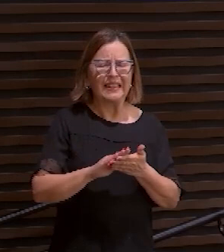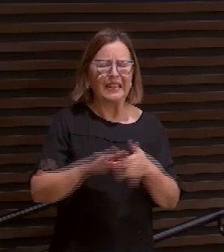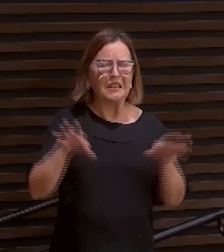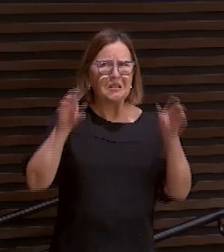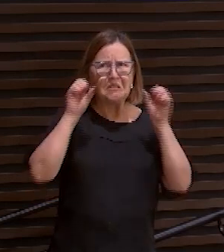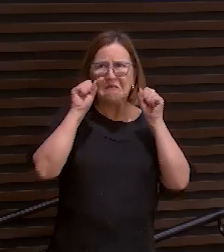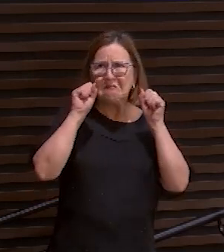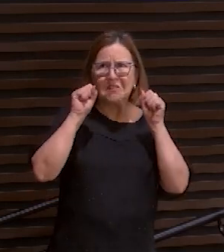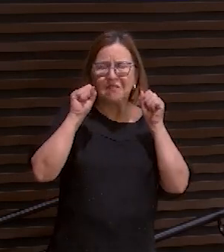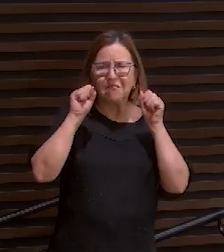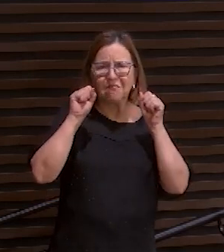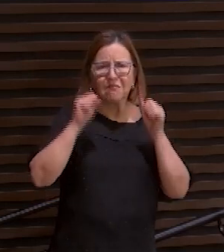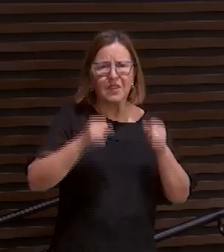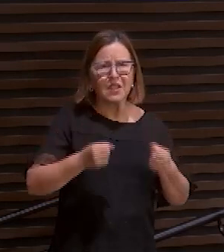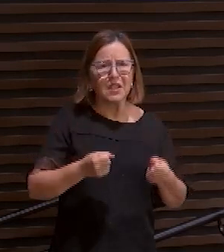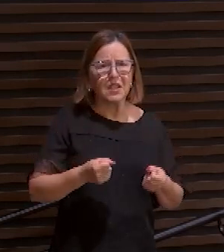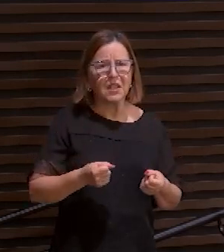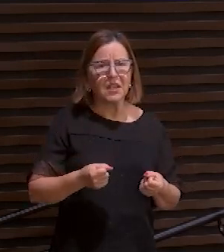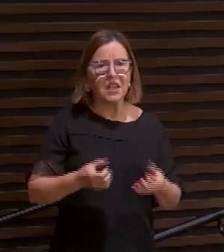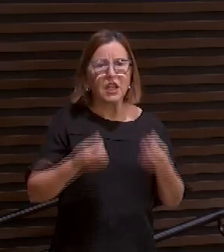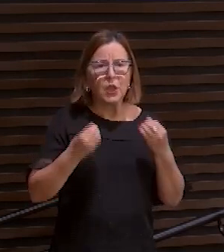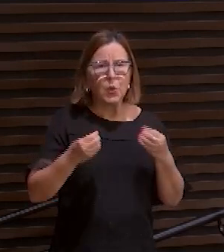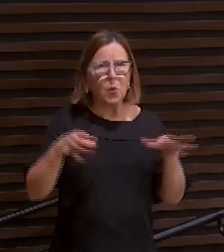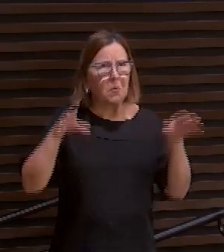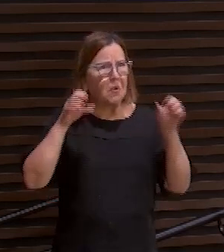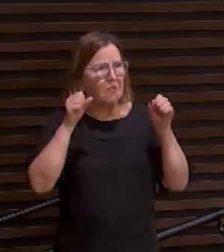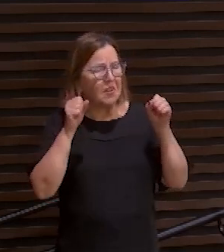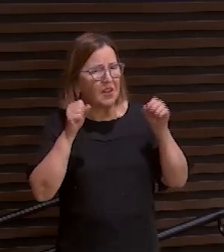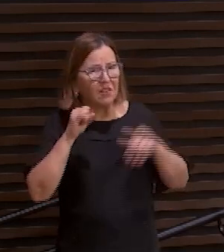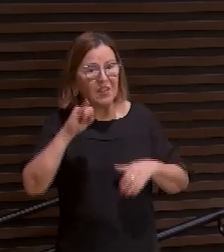ouvirão se não há quem pregue?